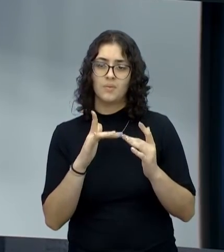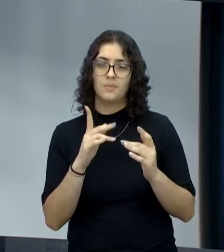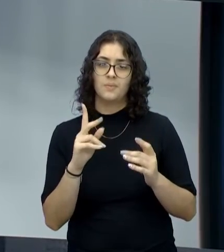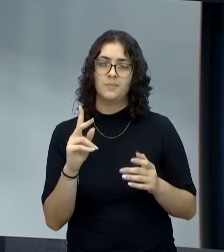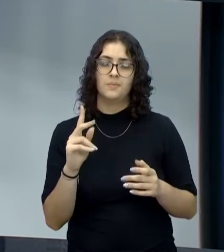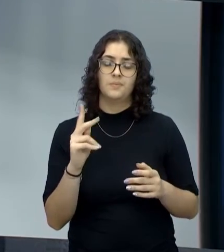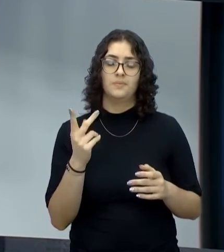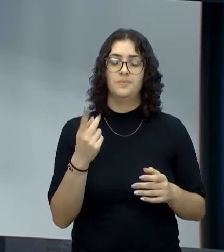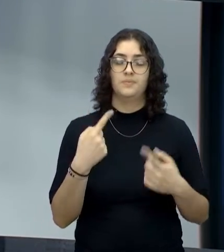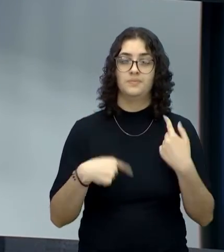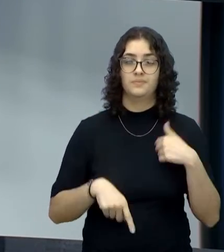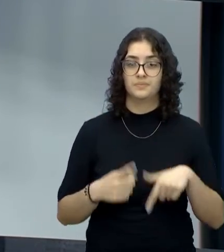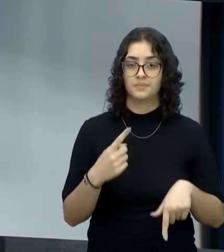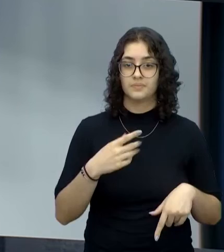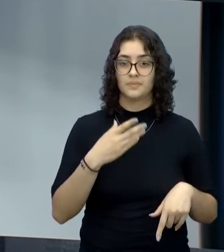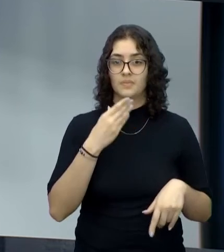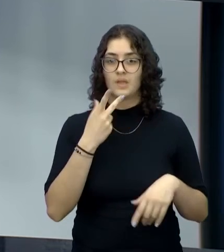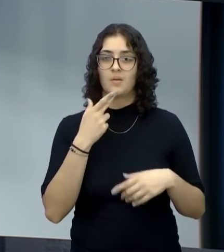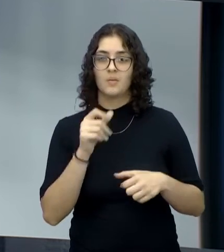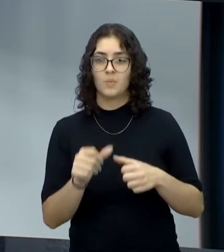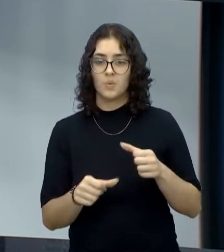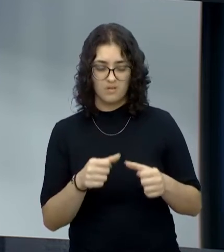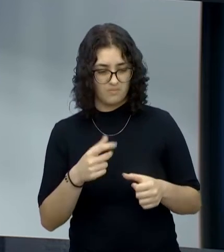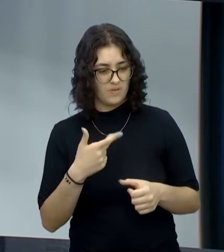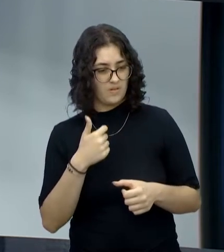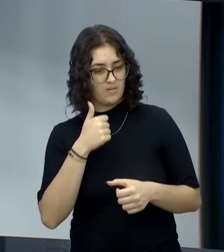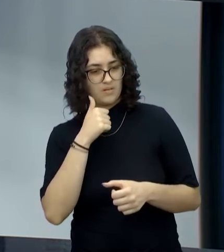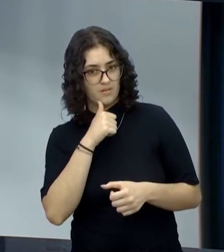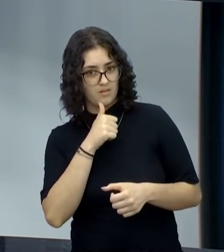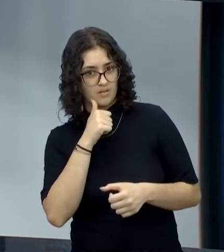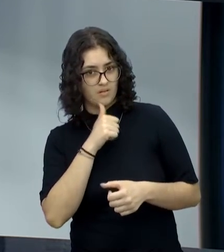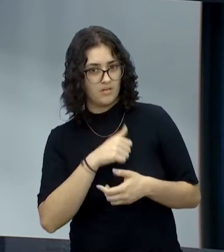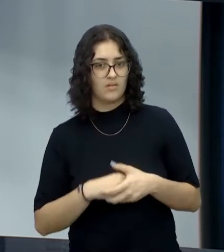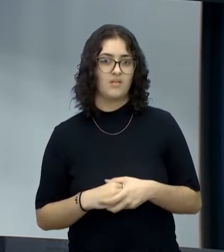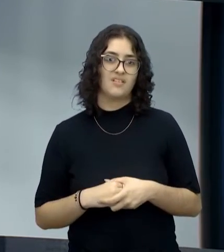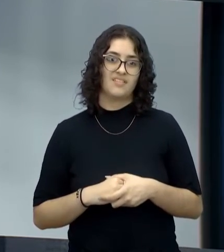feminino e fica com uma feminização,